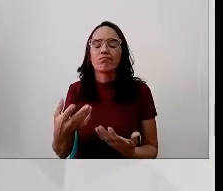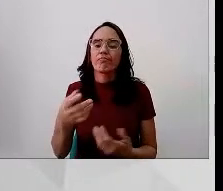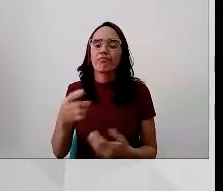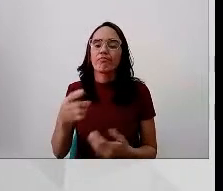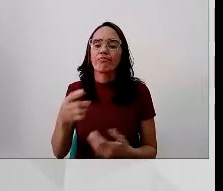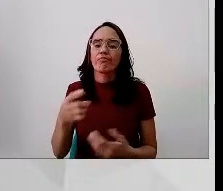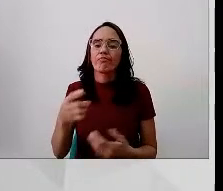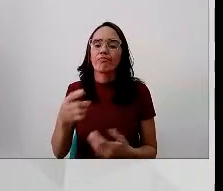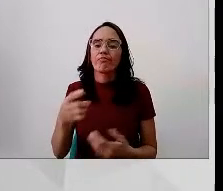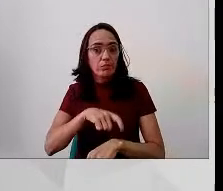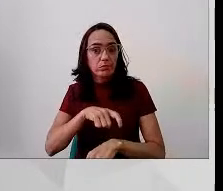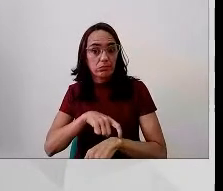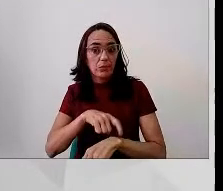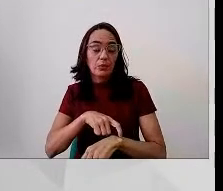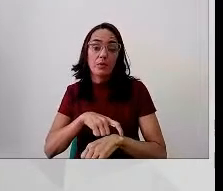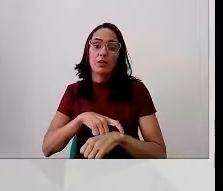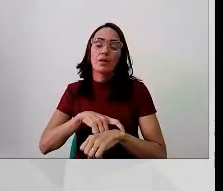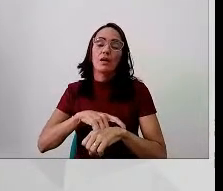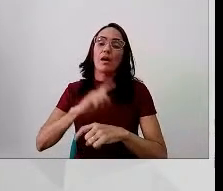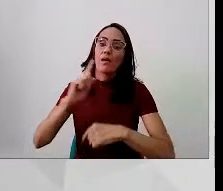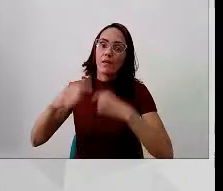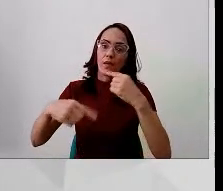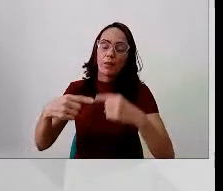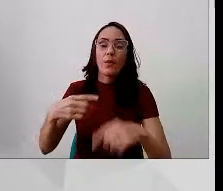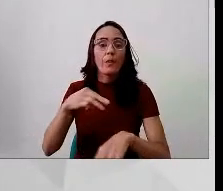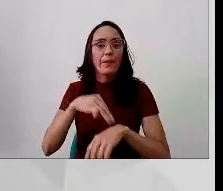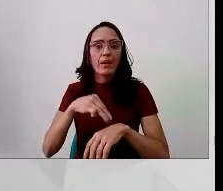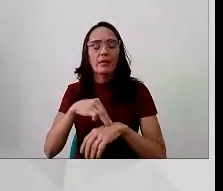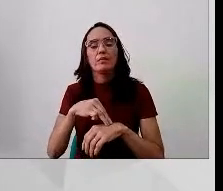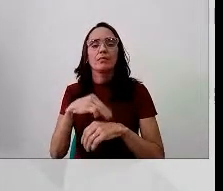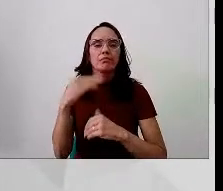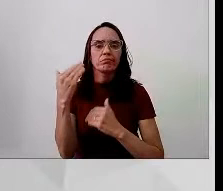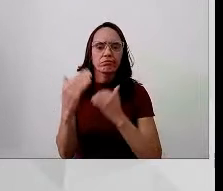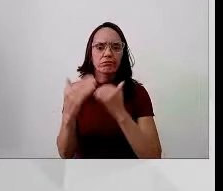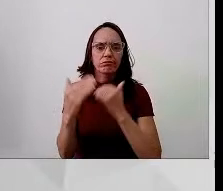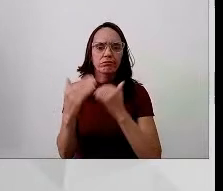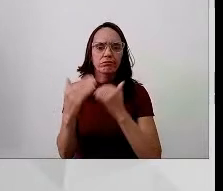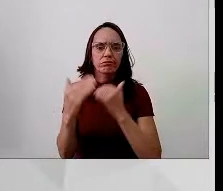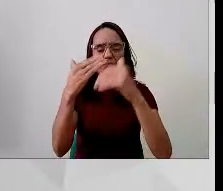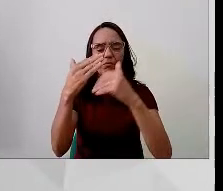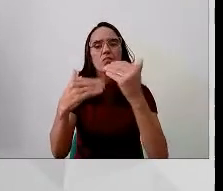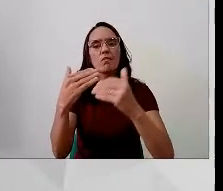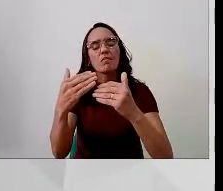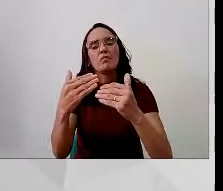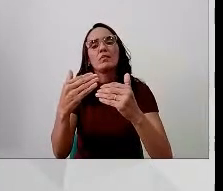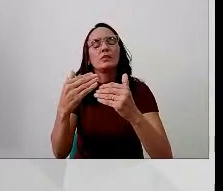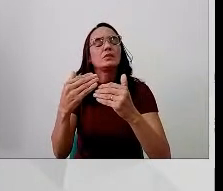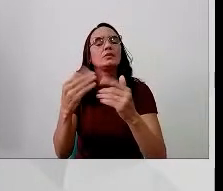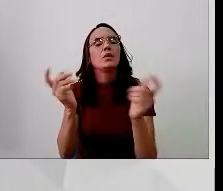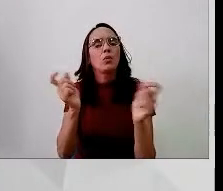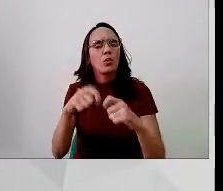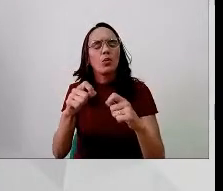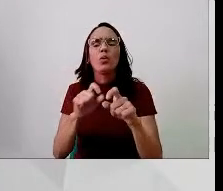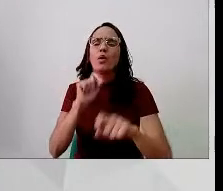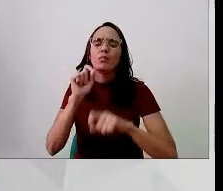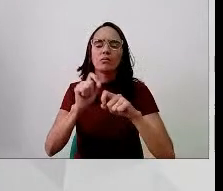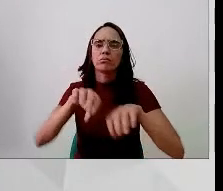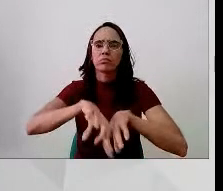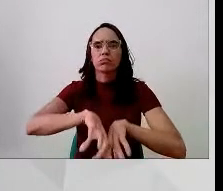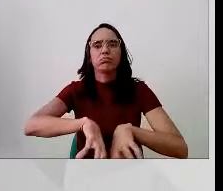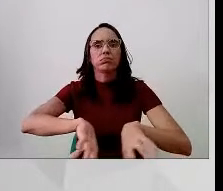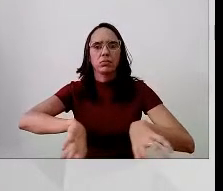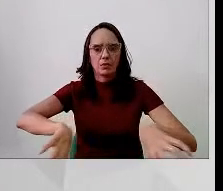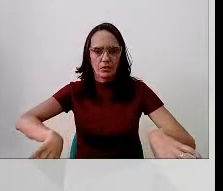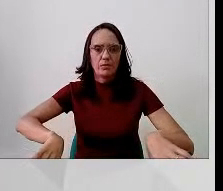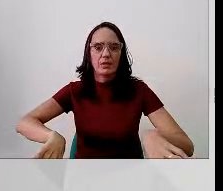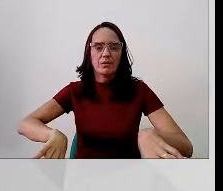foi melhor desenvolvida e aí foi possível fazer separações não lineares, que são